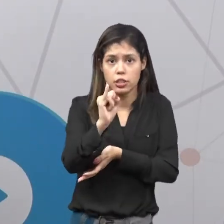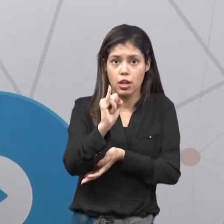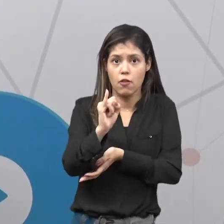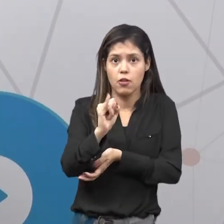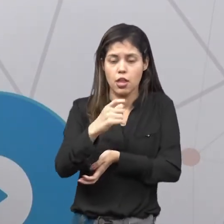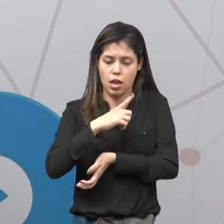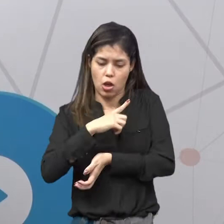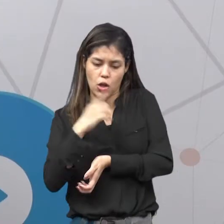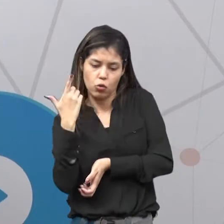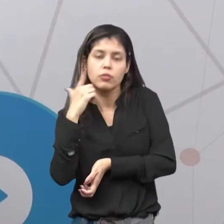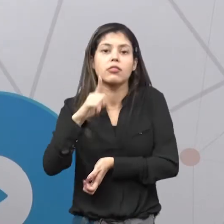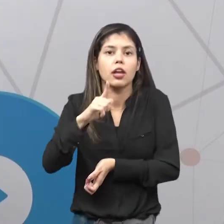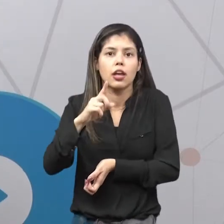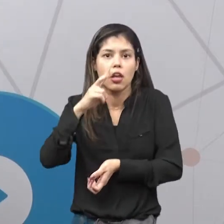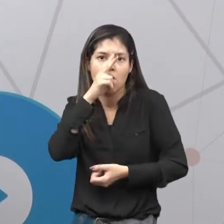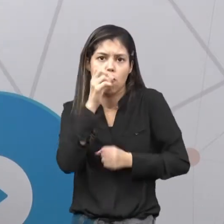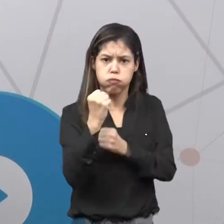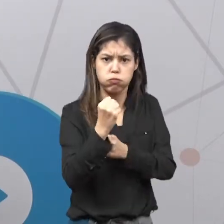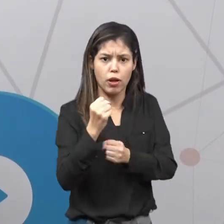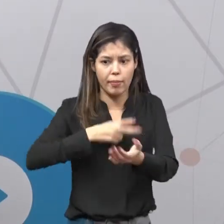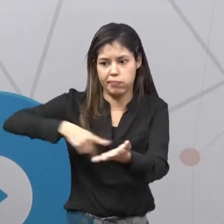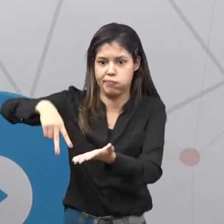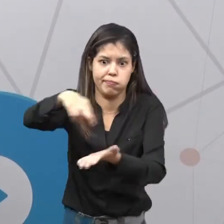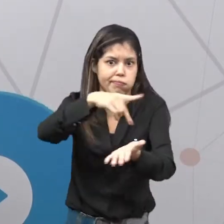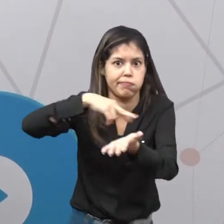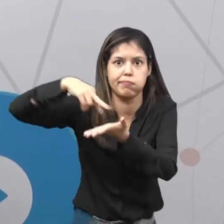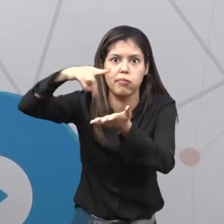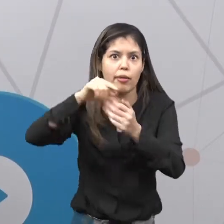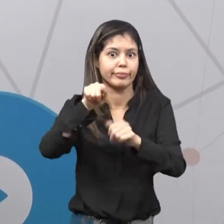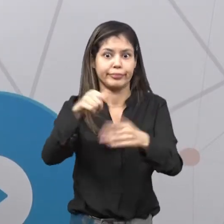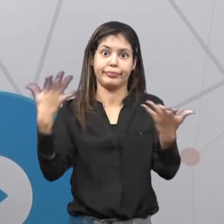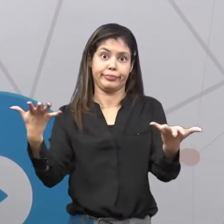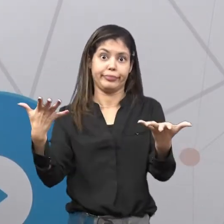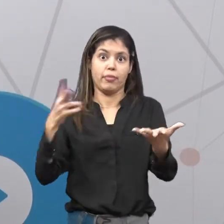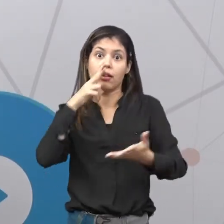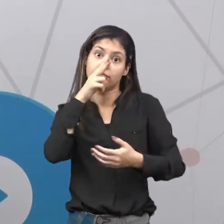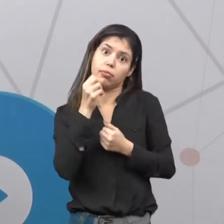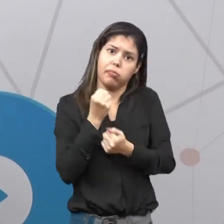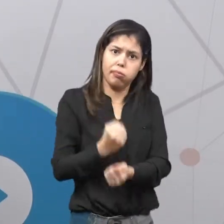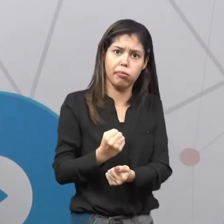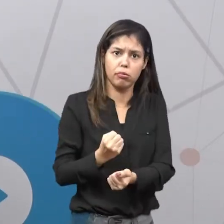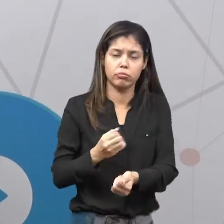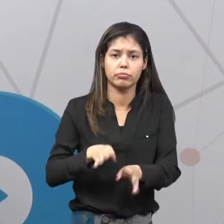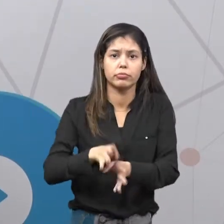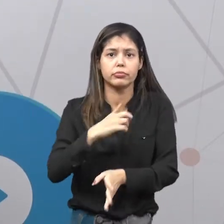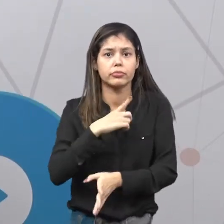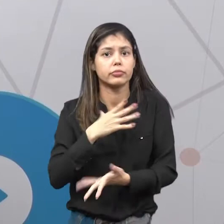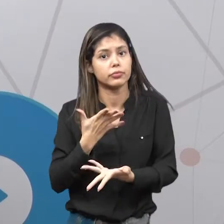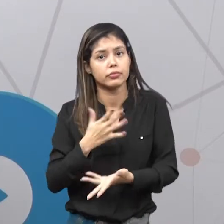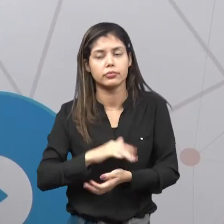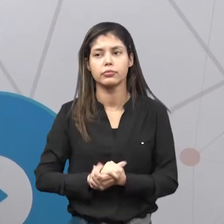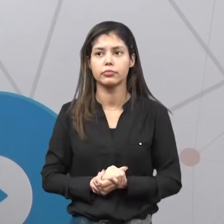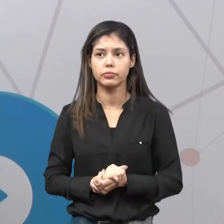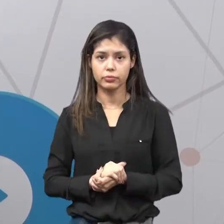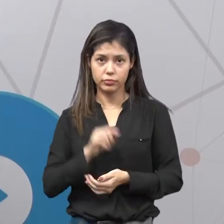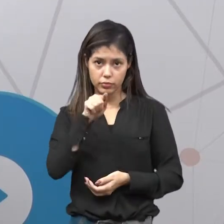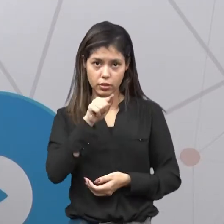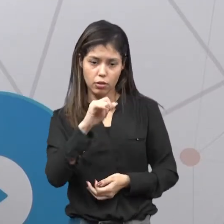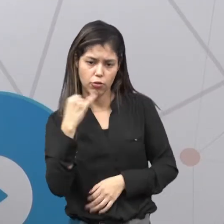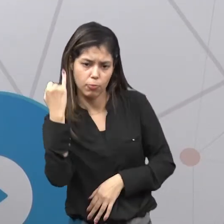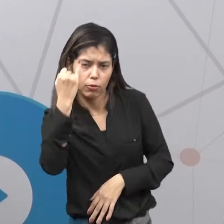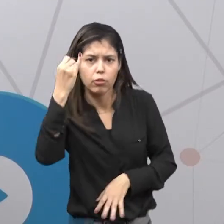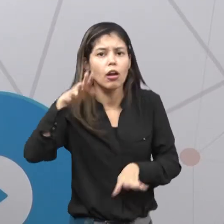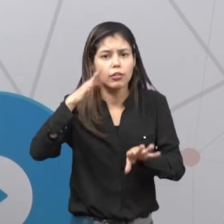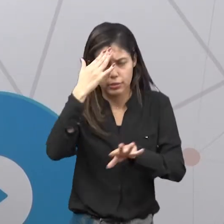ganhar força, você não vai sair correndo por aí porque esse objetivo é de resistência, tá? Então, esse é o princípio